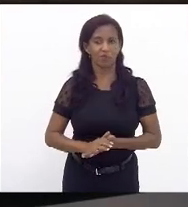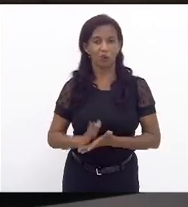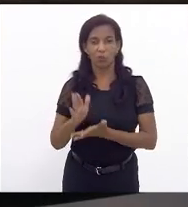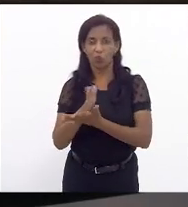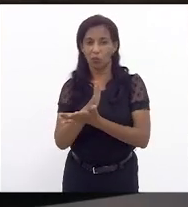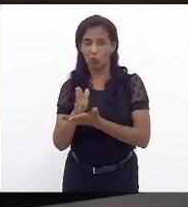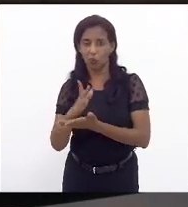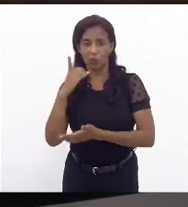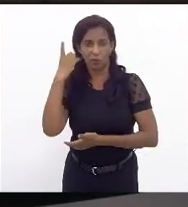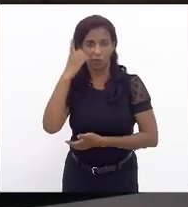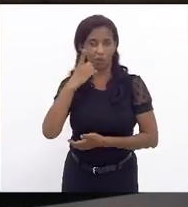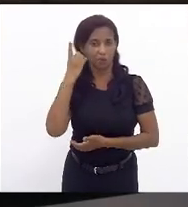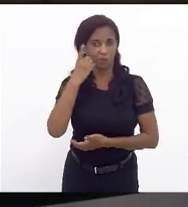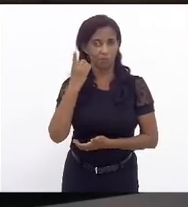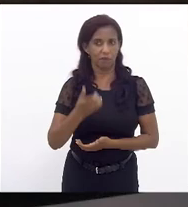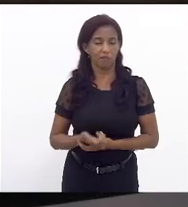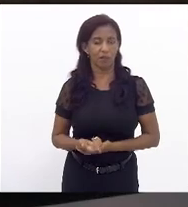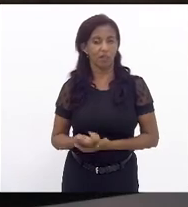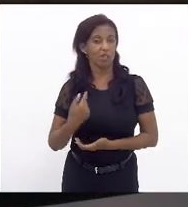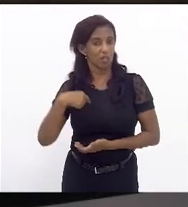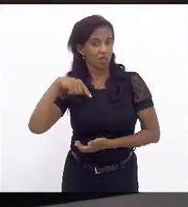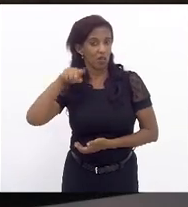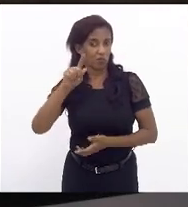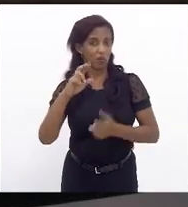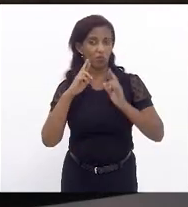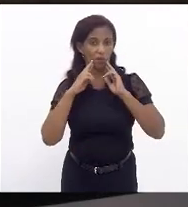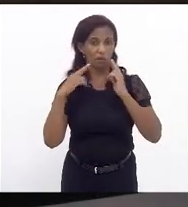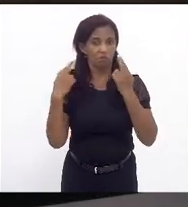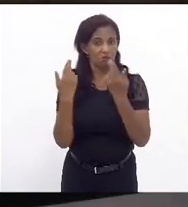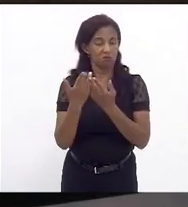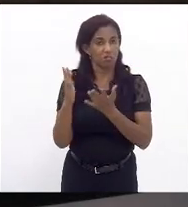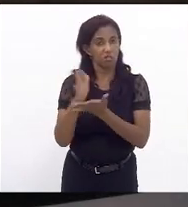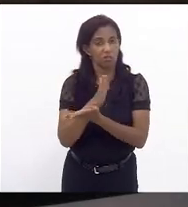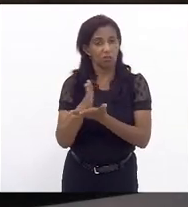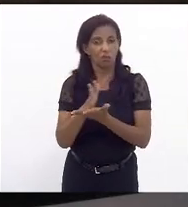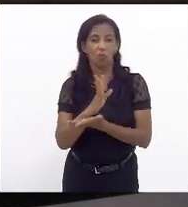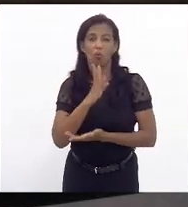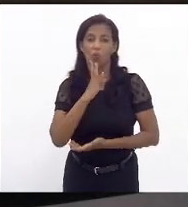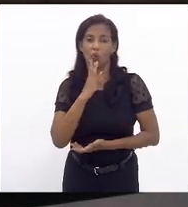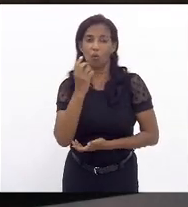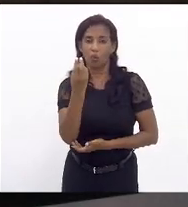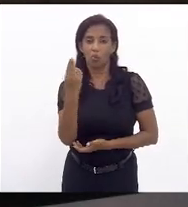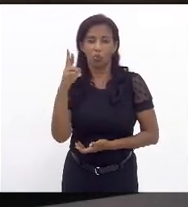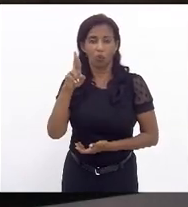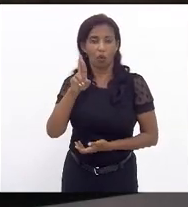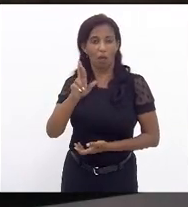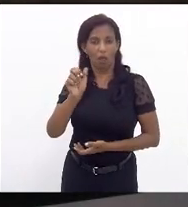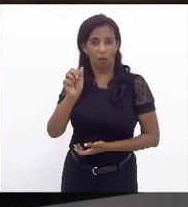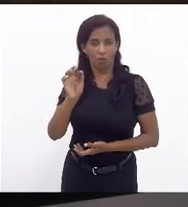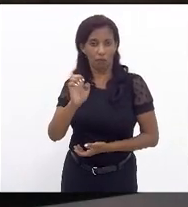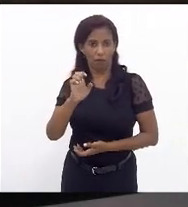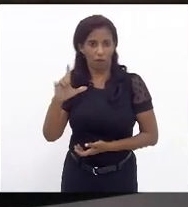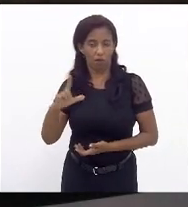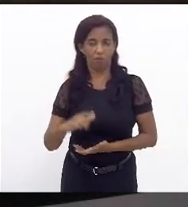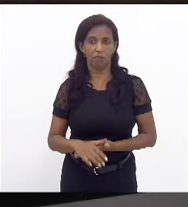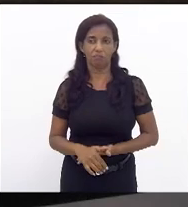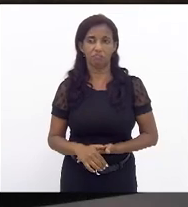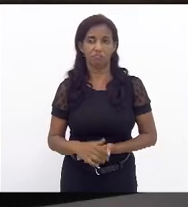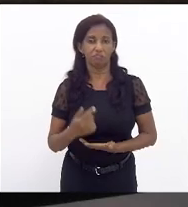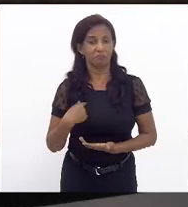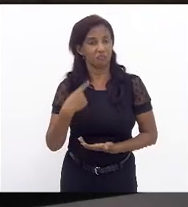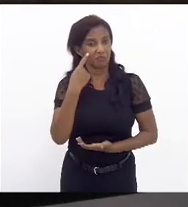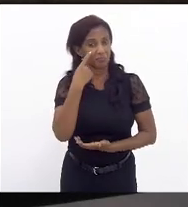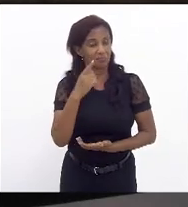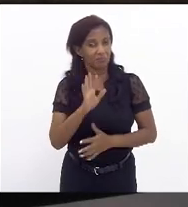alguns deputados que compareceram e que, de alguma maneira, conhecem o doutor Rafael, tendo em